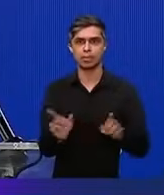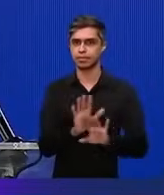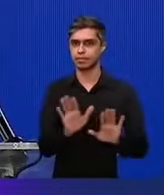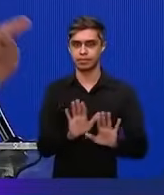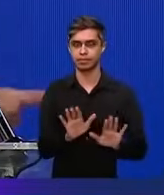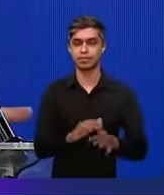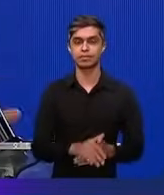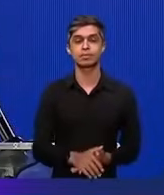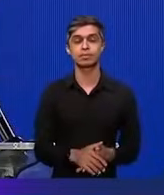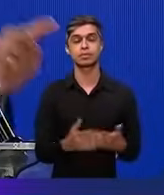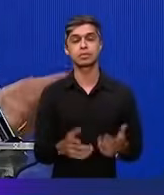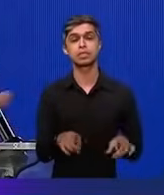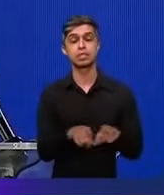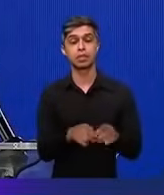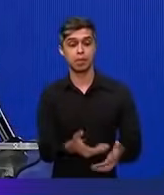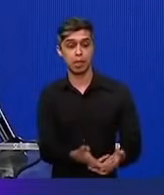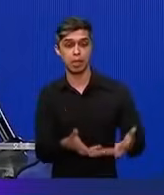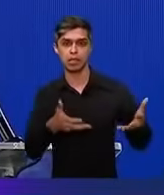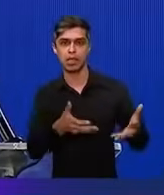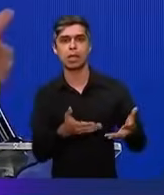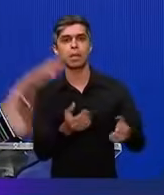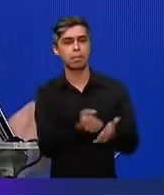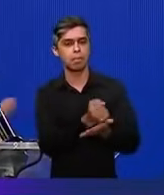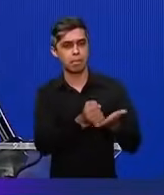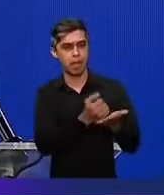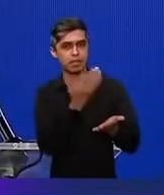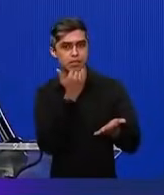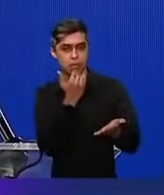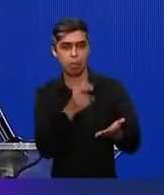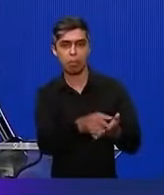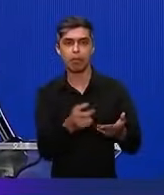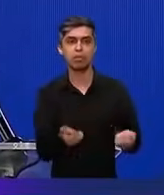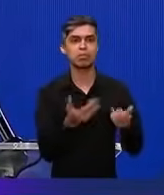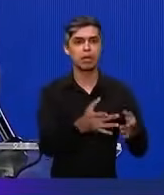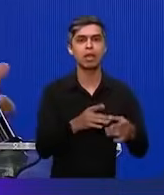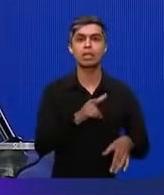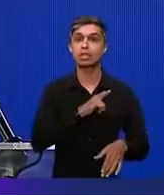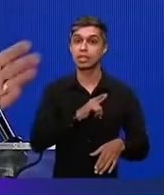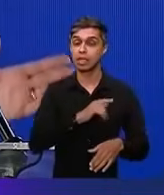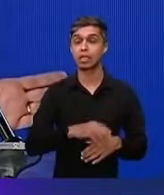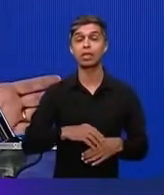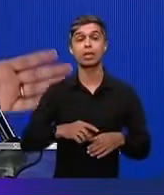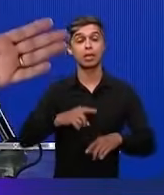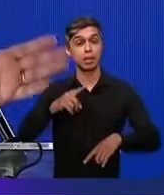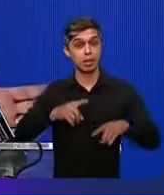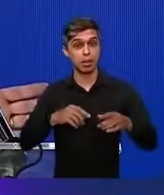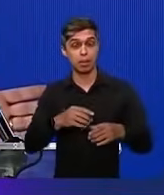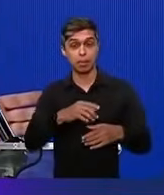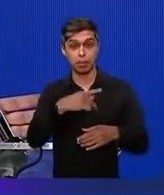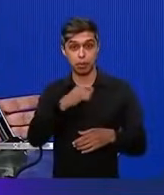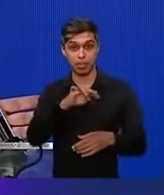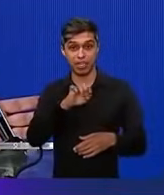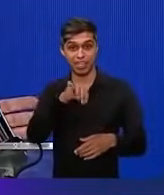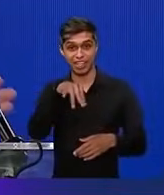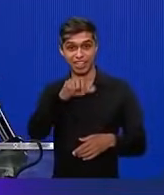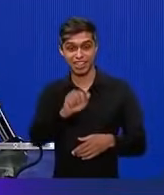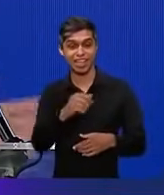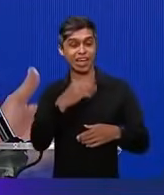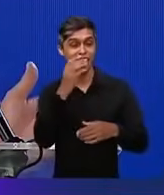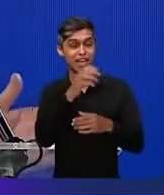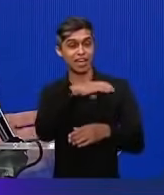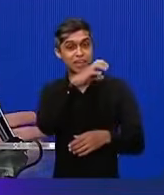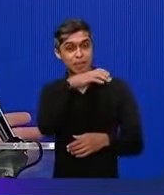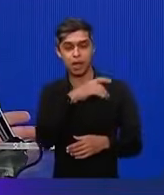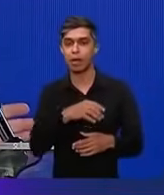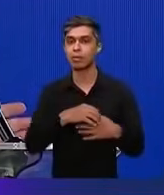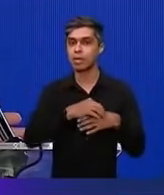Além de uma cesta básica muito mais generosa, com proteína animal, e de uma cesta de medicamentos essenciais que